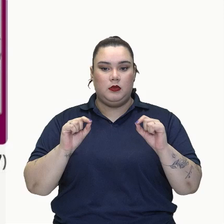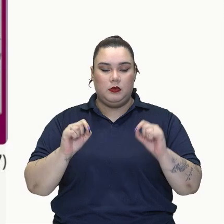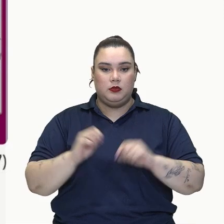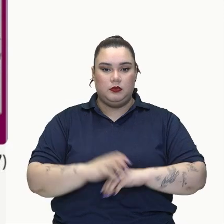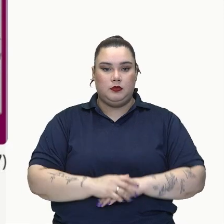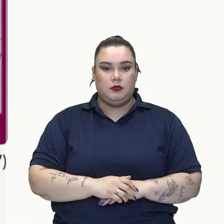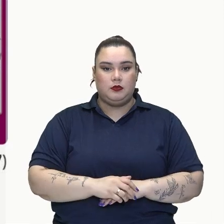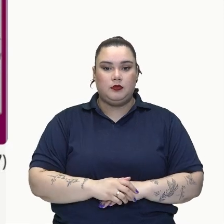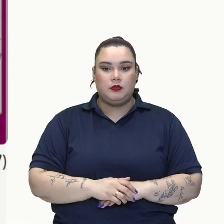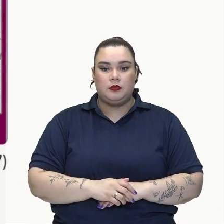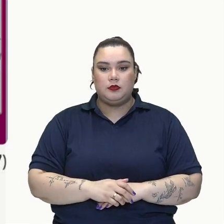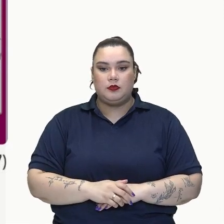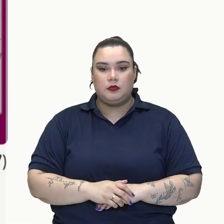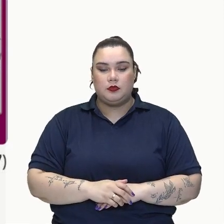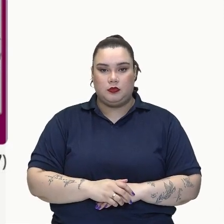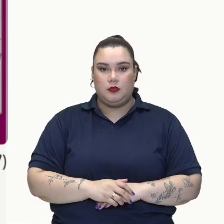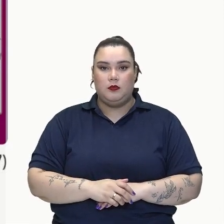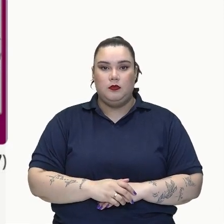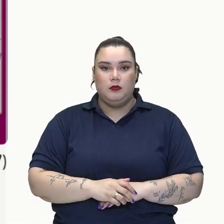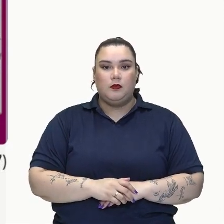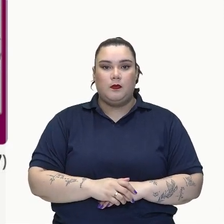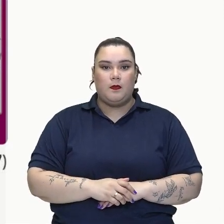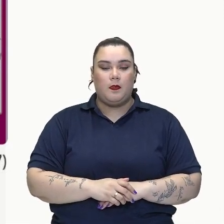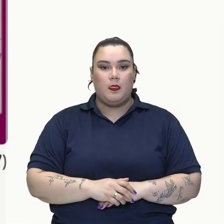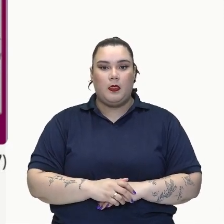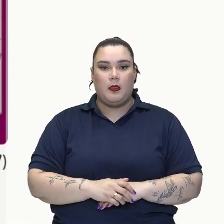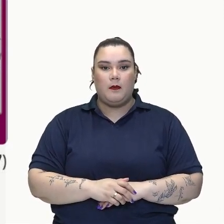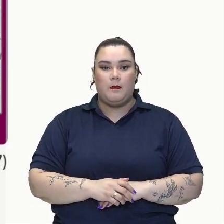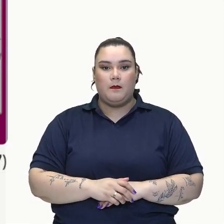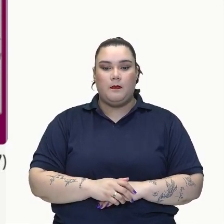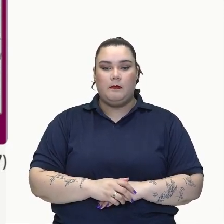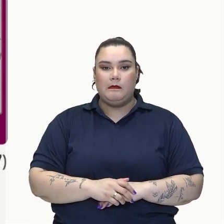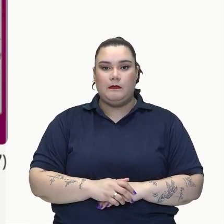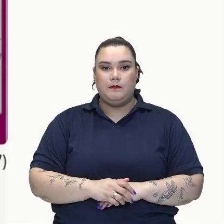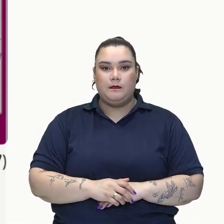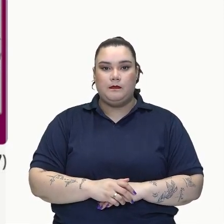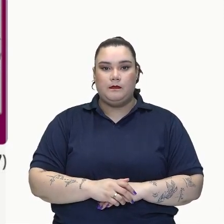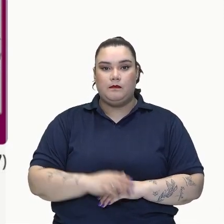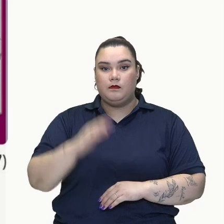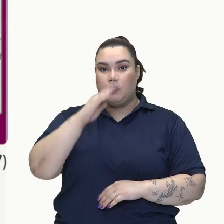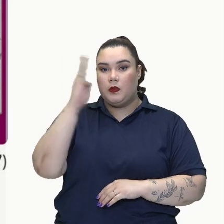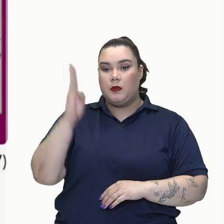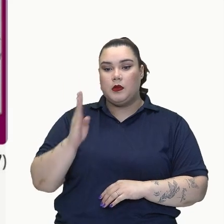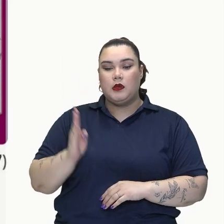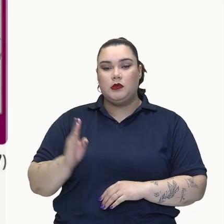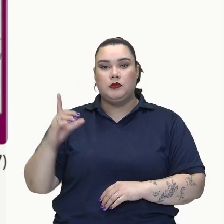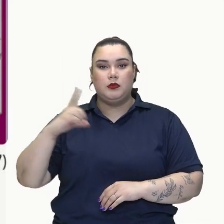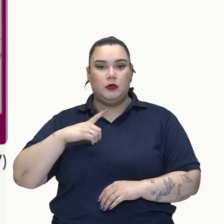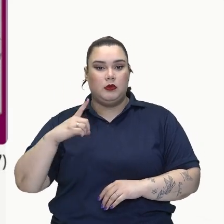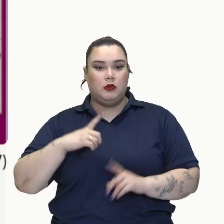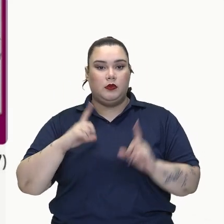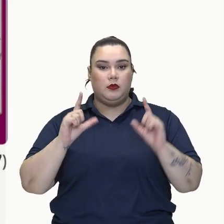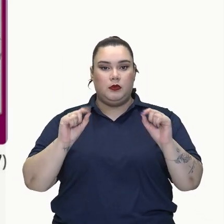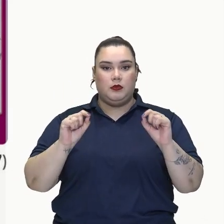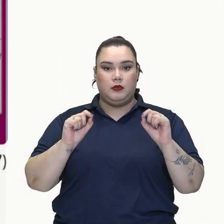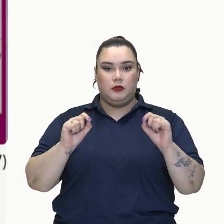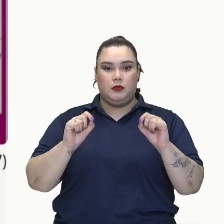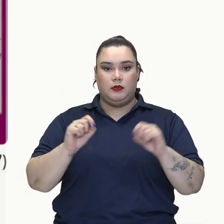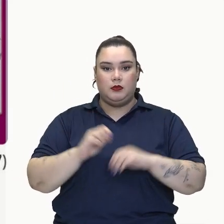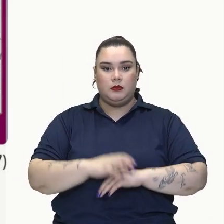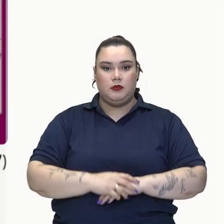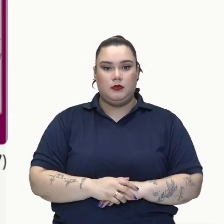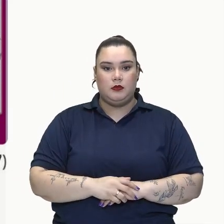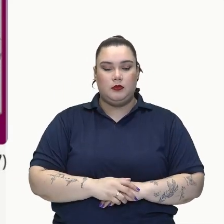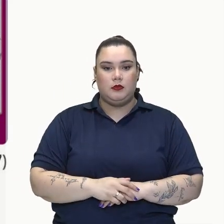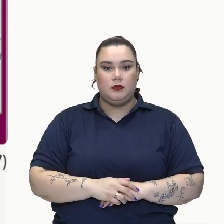nós tínhamos, no ano de 1940, no Brasil nós tínhamos Perdão, deixa